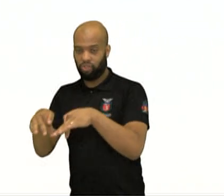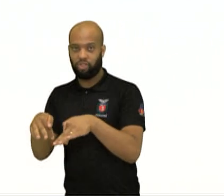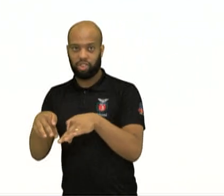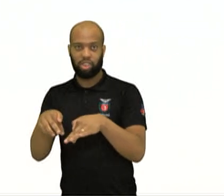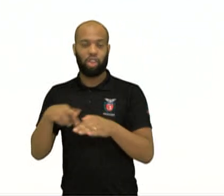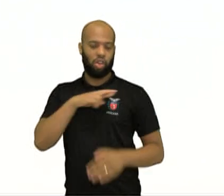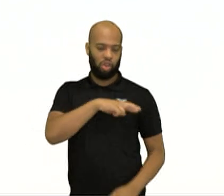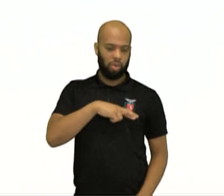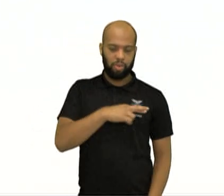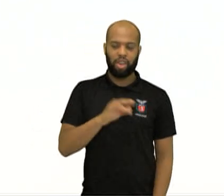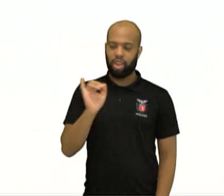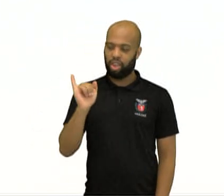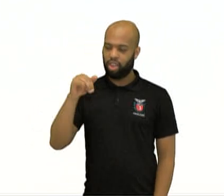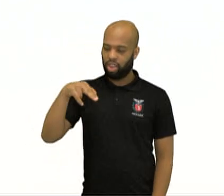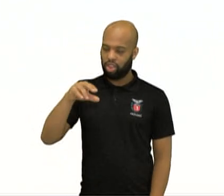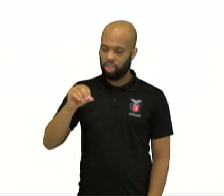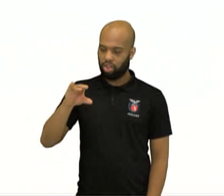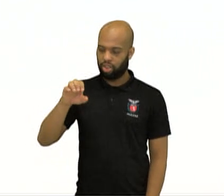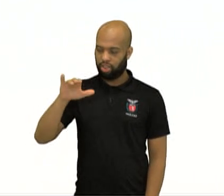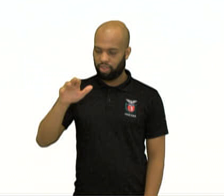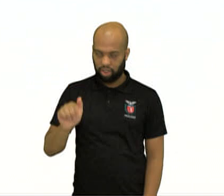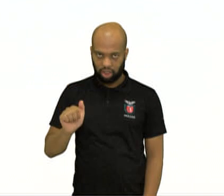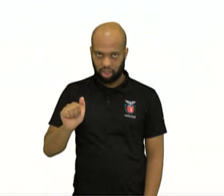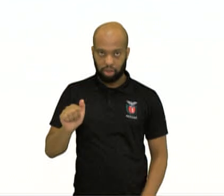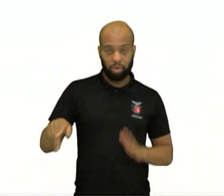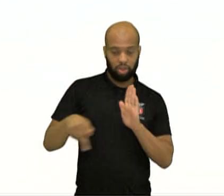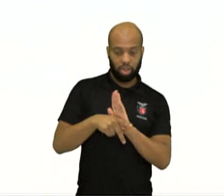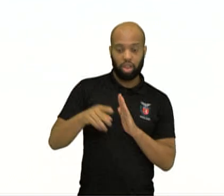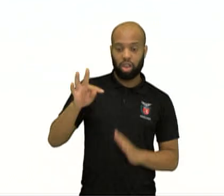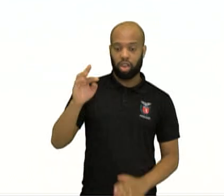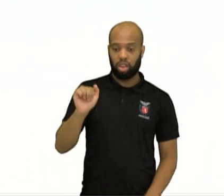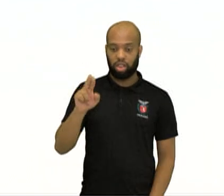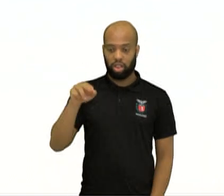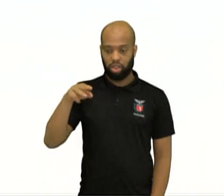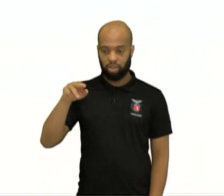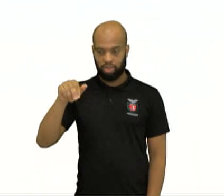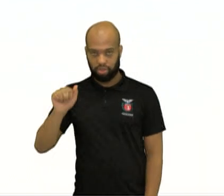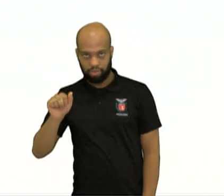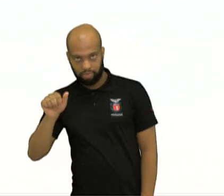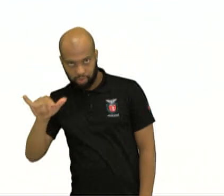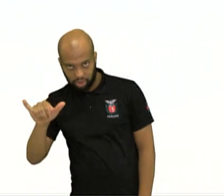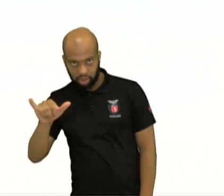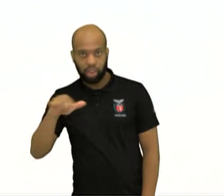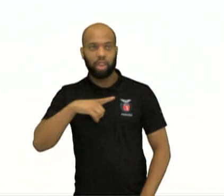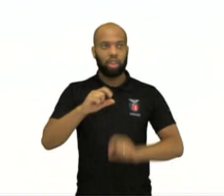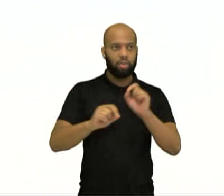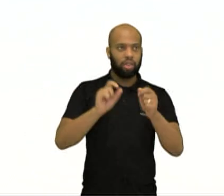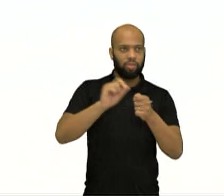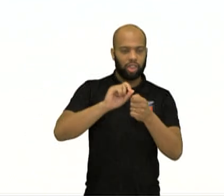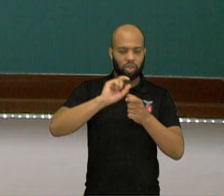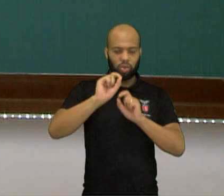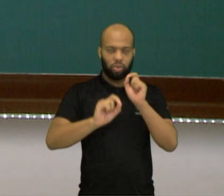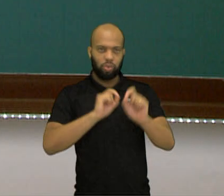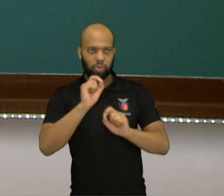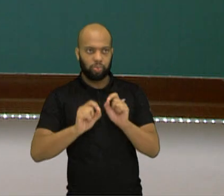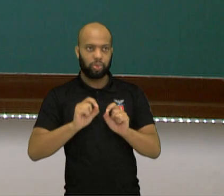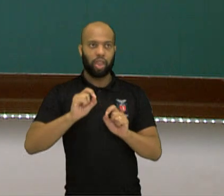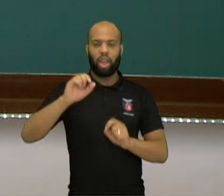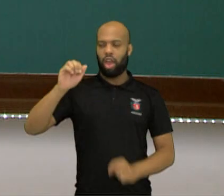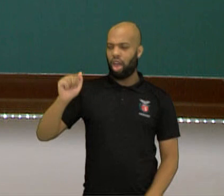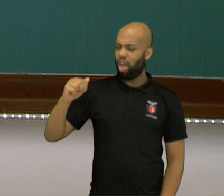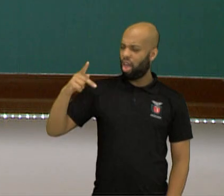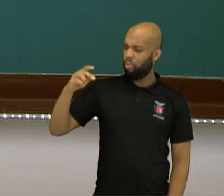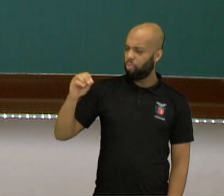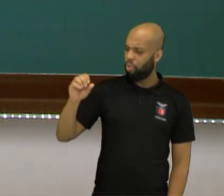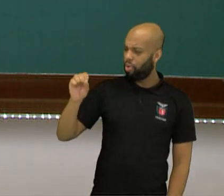de Toné, em uma oração subordinada substantiva positiva. A positiva é aquela que vai dar uma